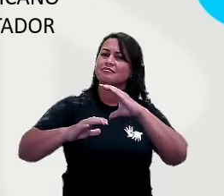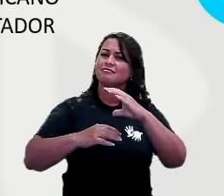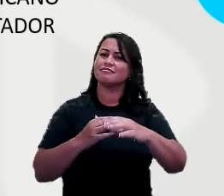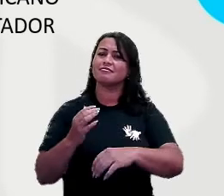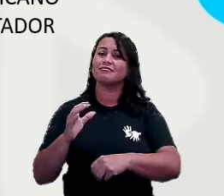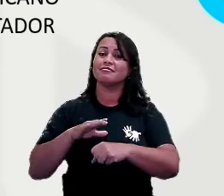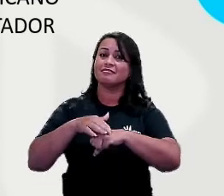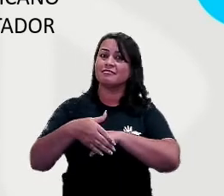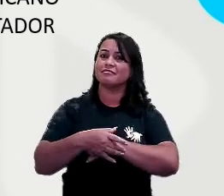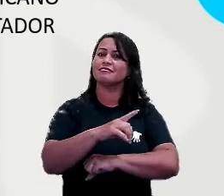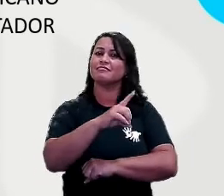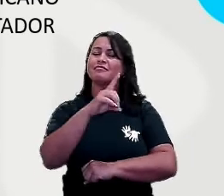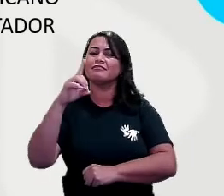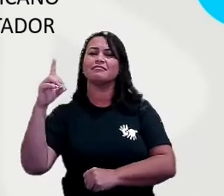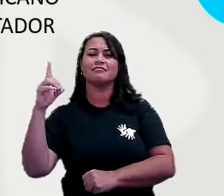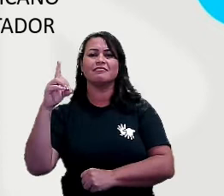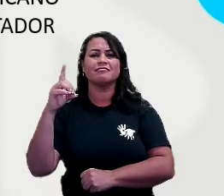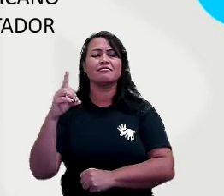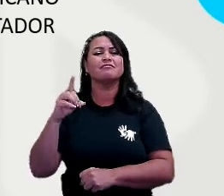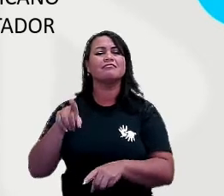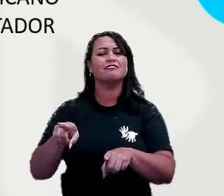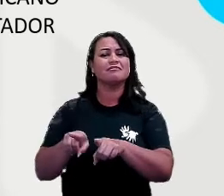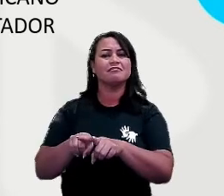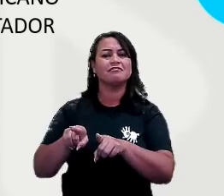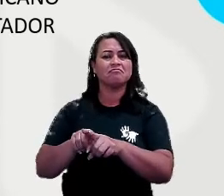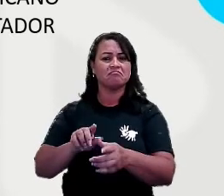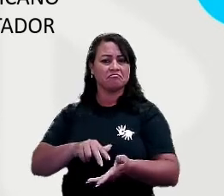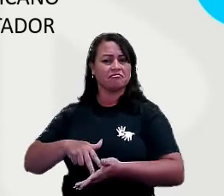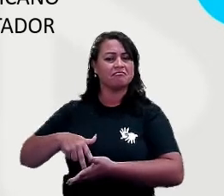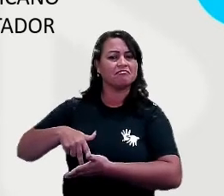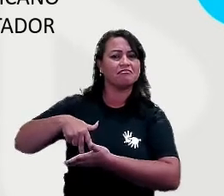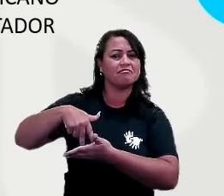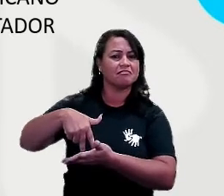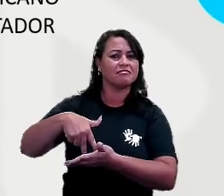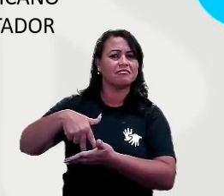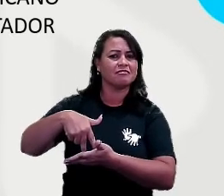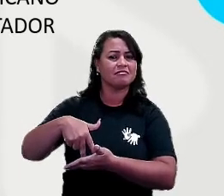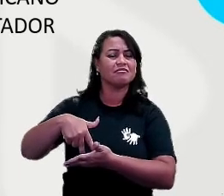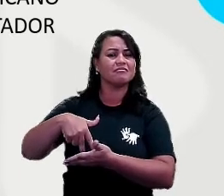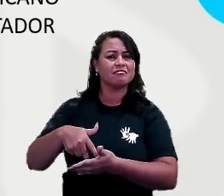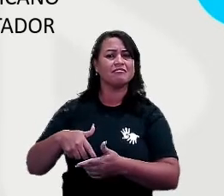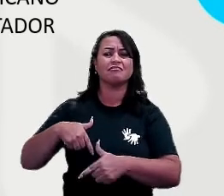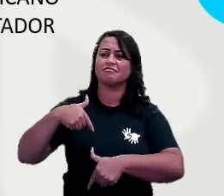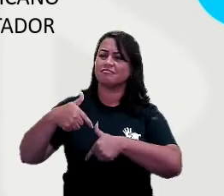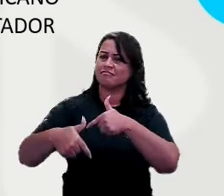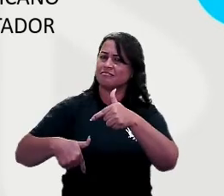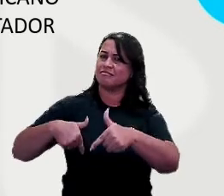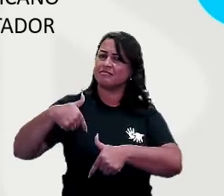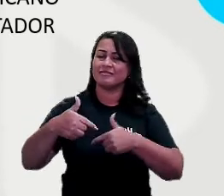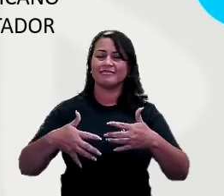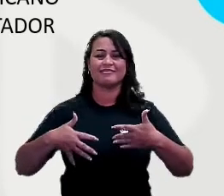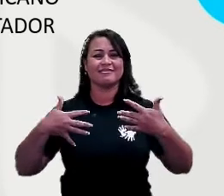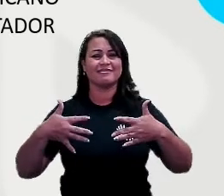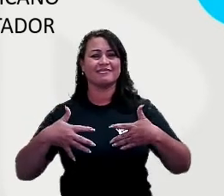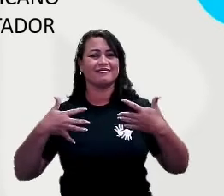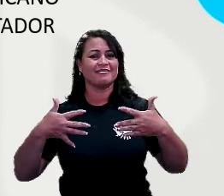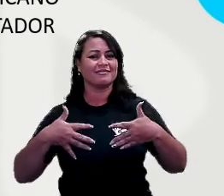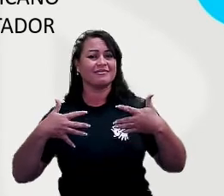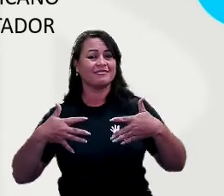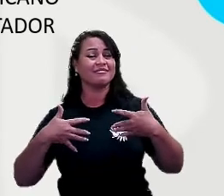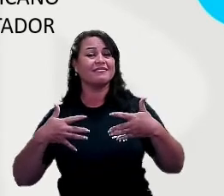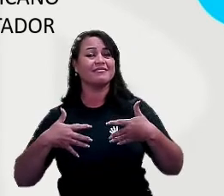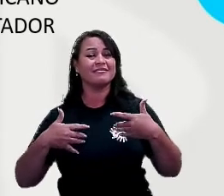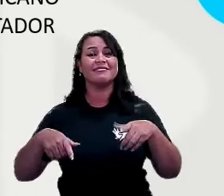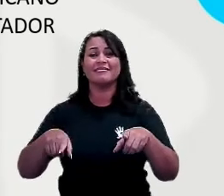como outrora os bardos do Tabor, vão levando braçados de alegria